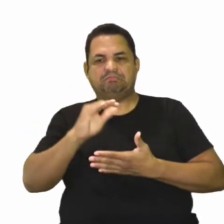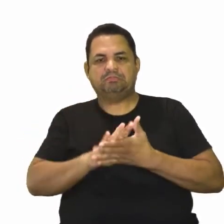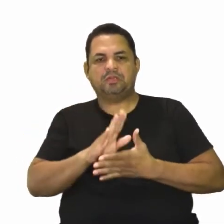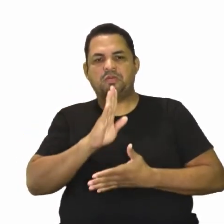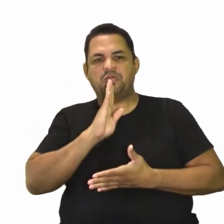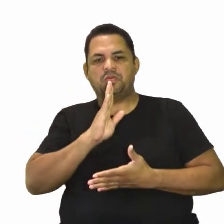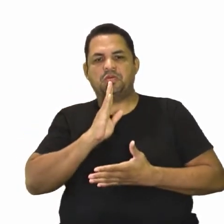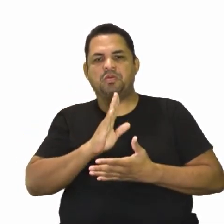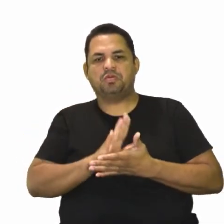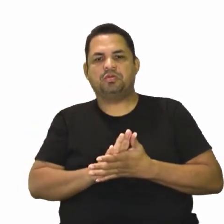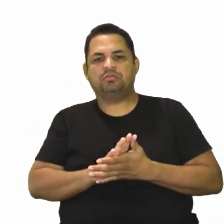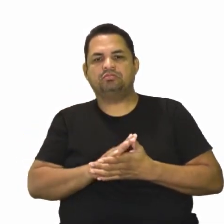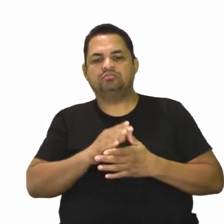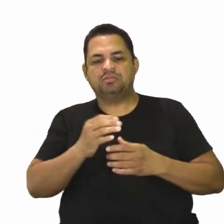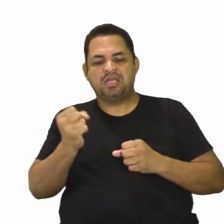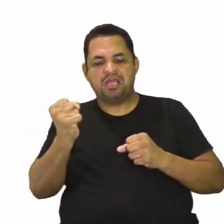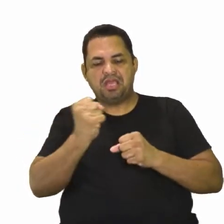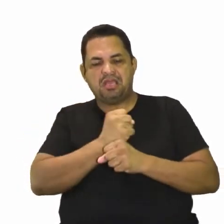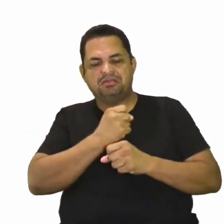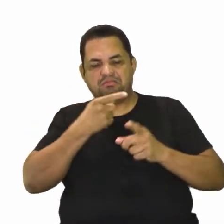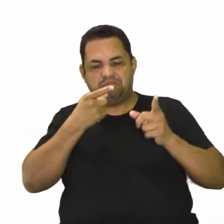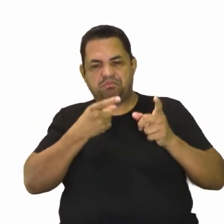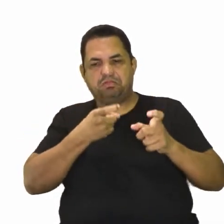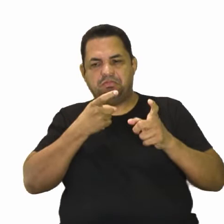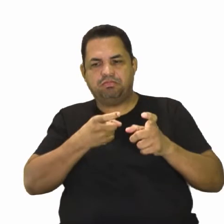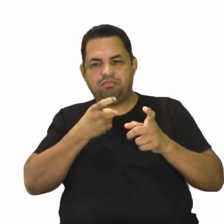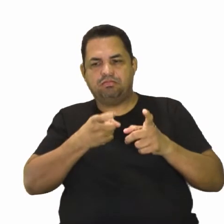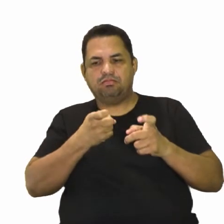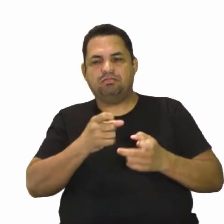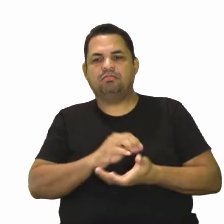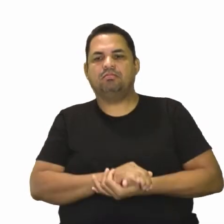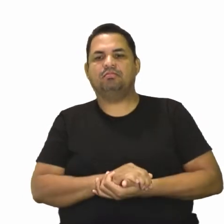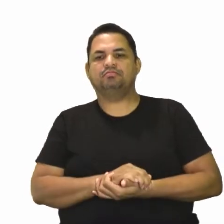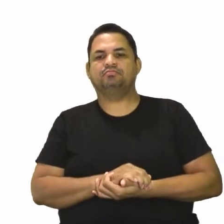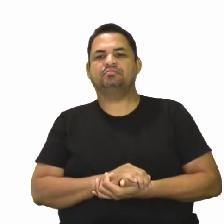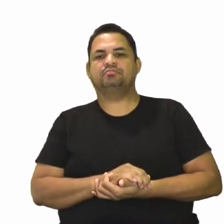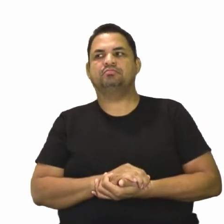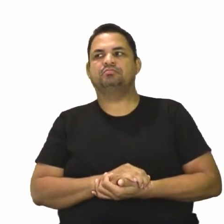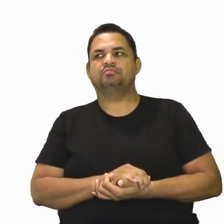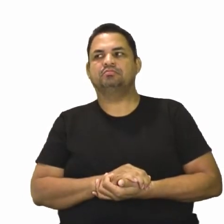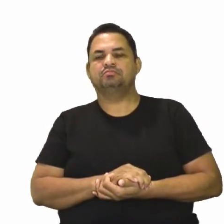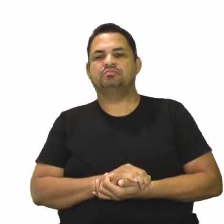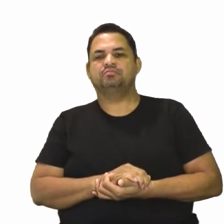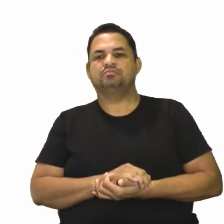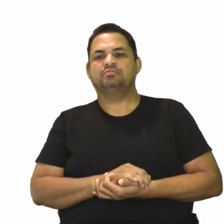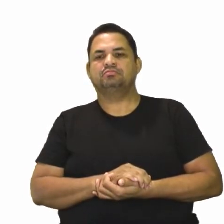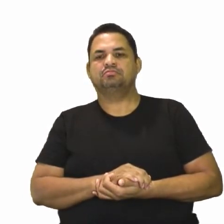conhecido como Anos de Chumbo.